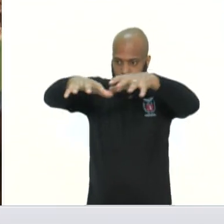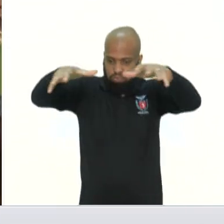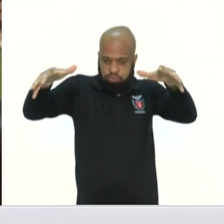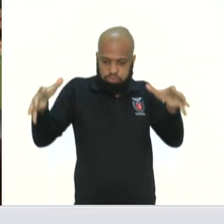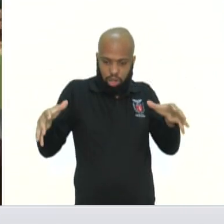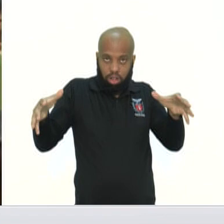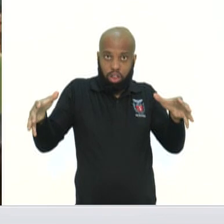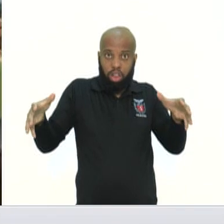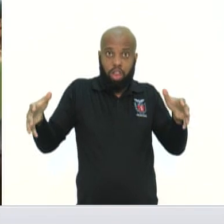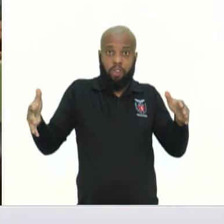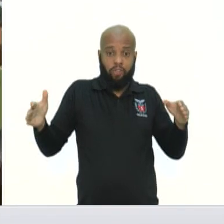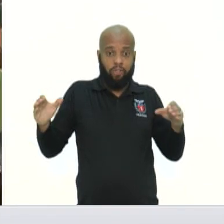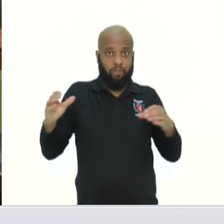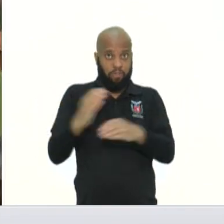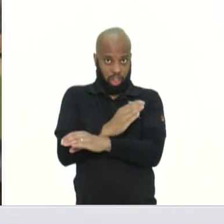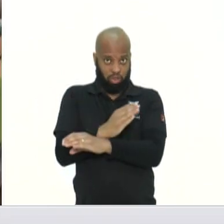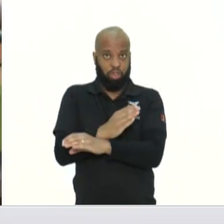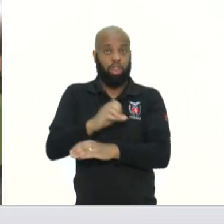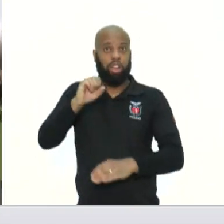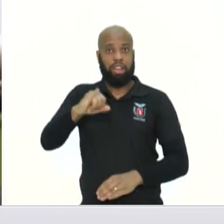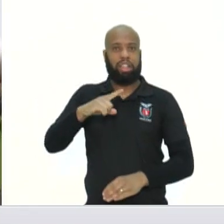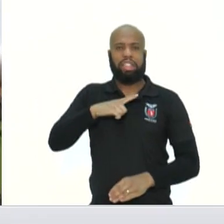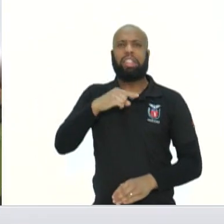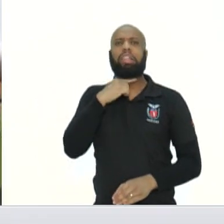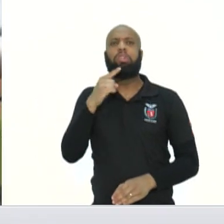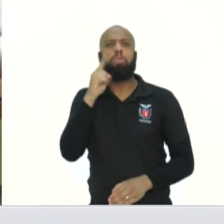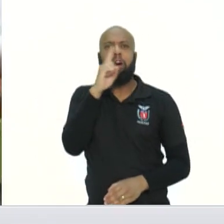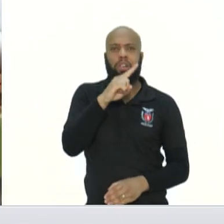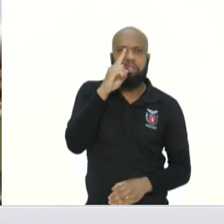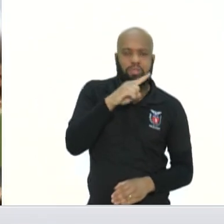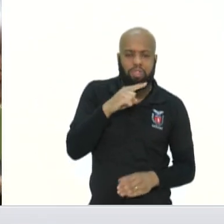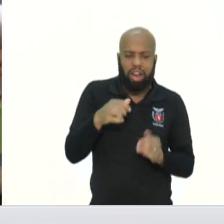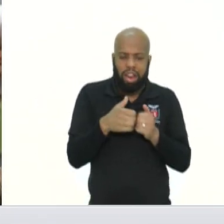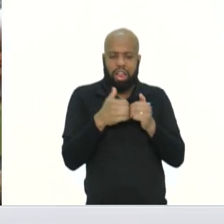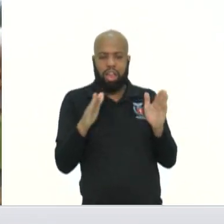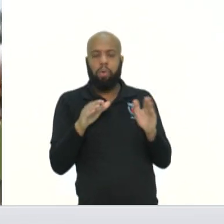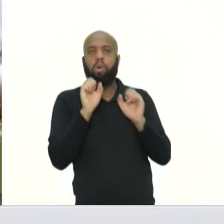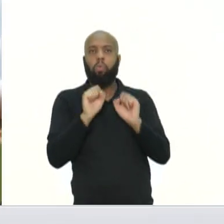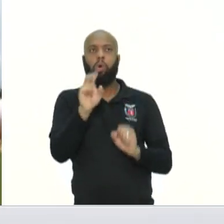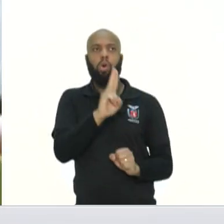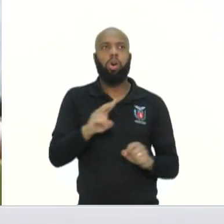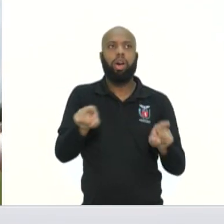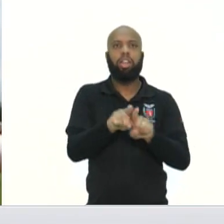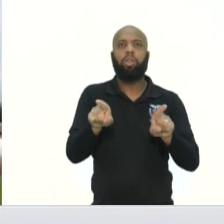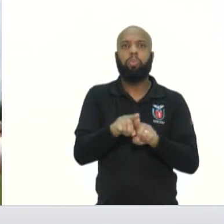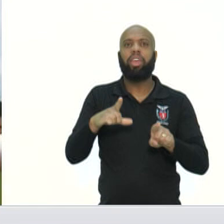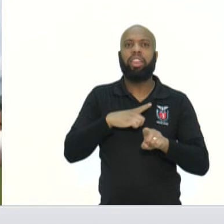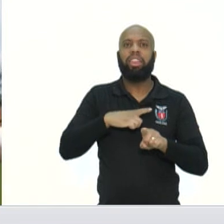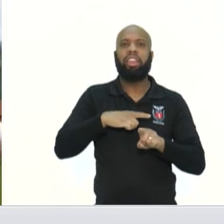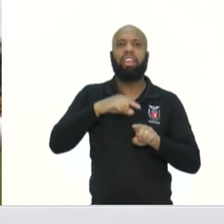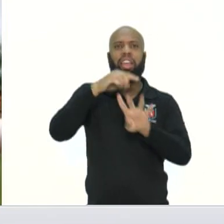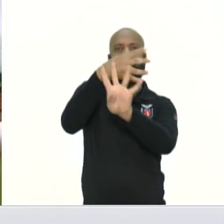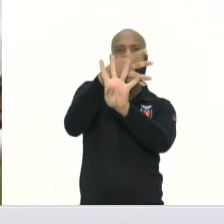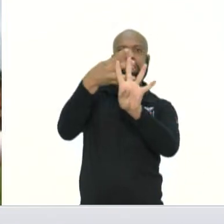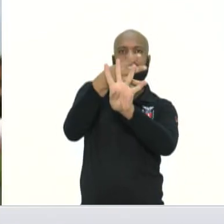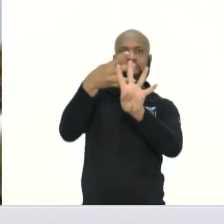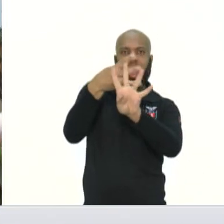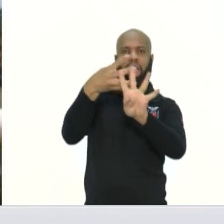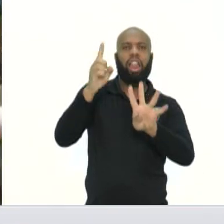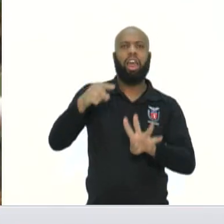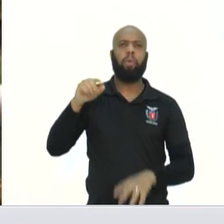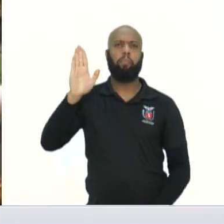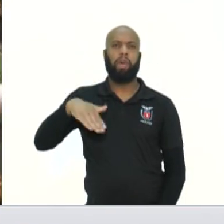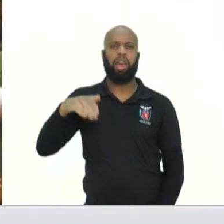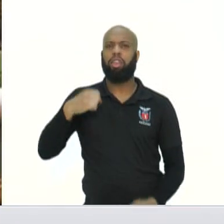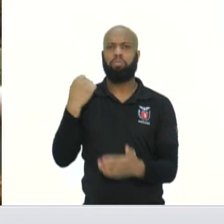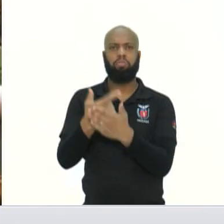verificar algum tipo de fresta, ela não fechar, você pode fazer o uso da telinha. A telinha é baratinha, você pode comprar em qualquer